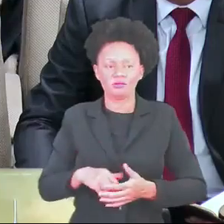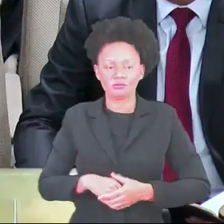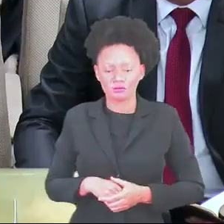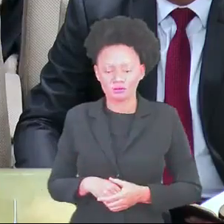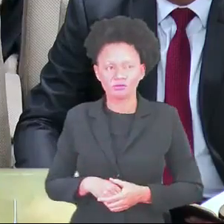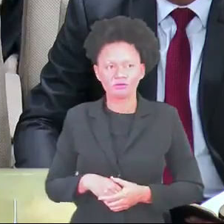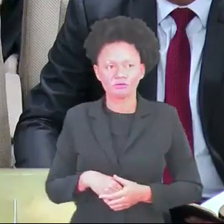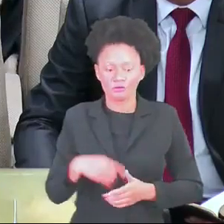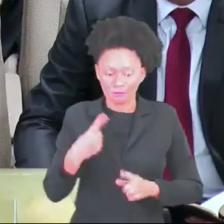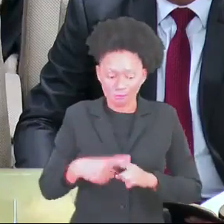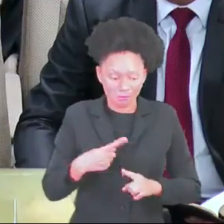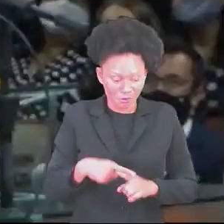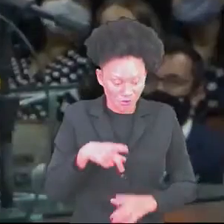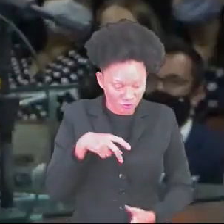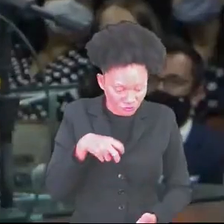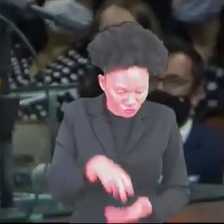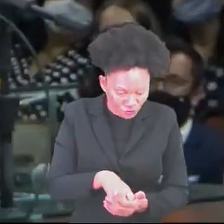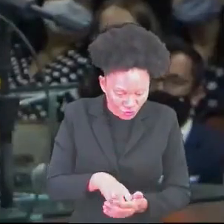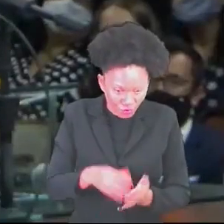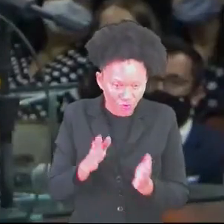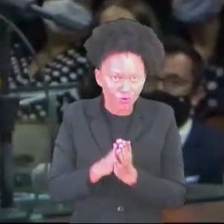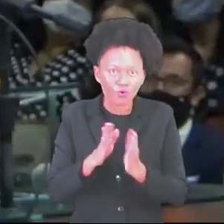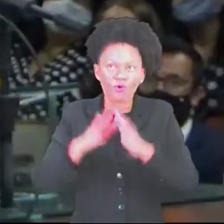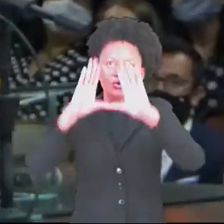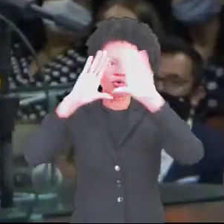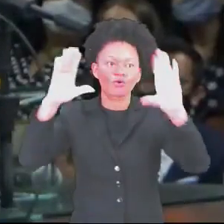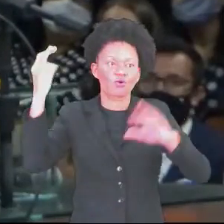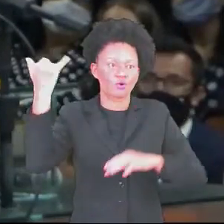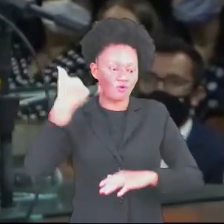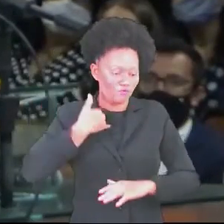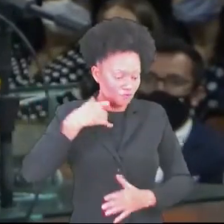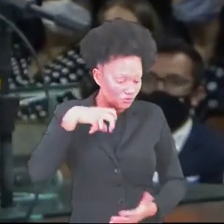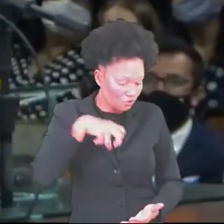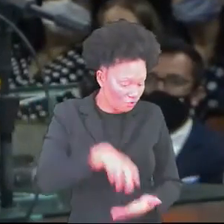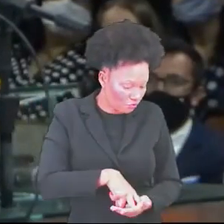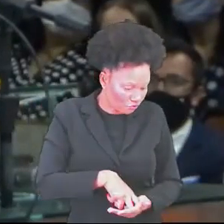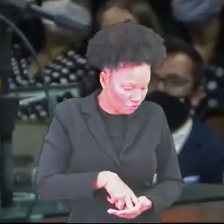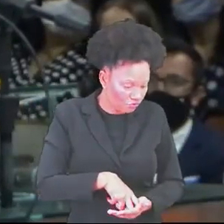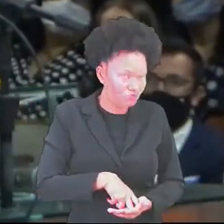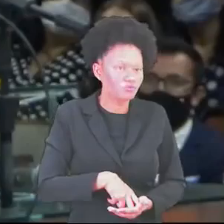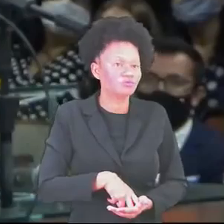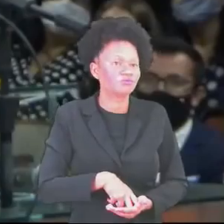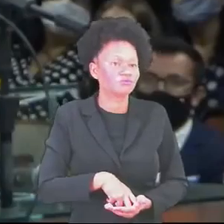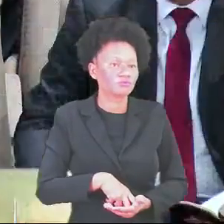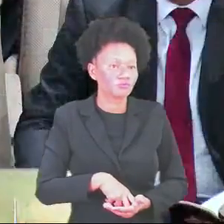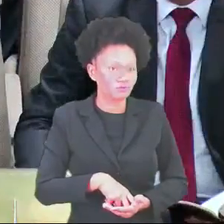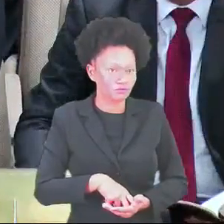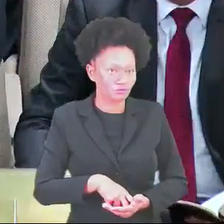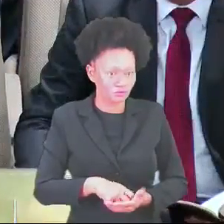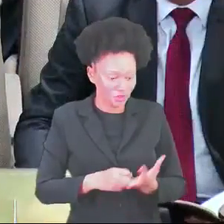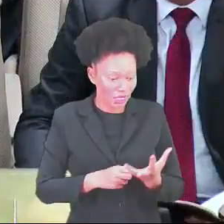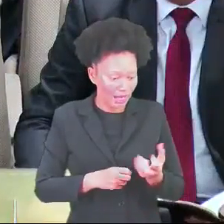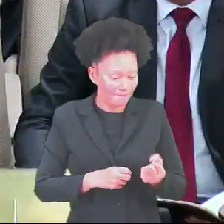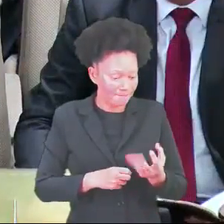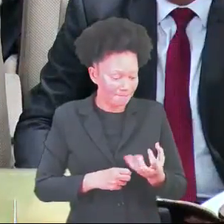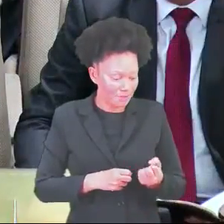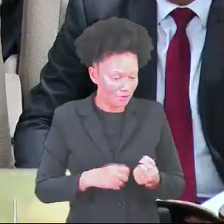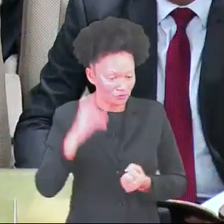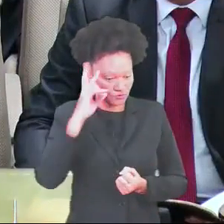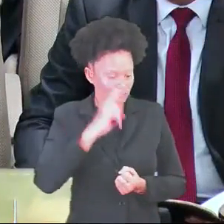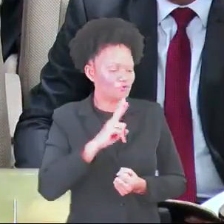Não. Porque na hora que você ajoelhou, o céu disse para mim que era para você ajoelhar, que é para você abrir as suas mãos, porque o Senhor te